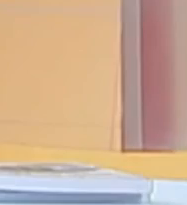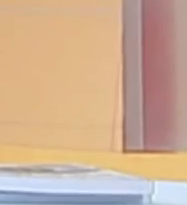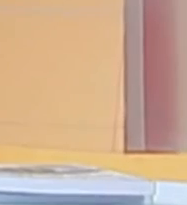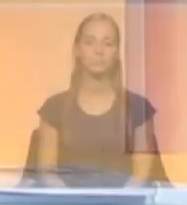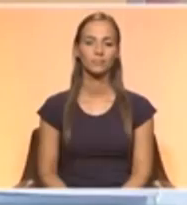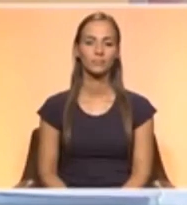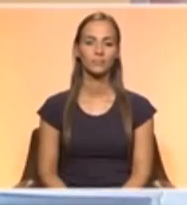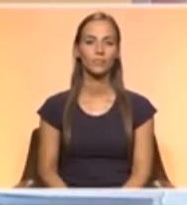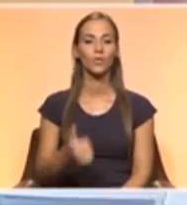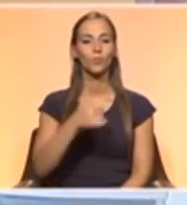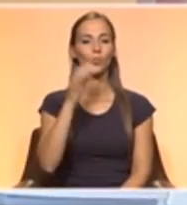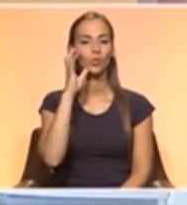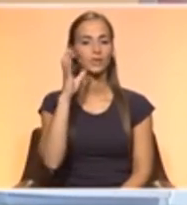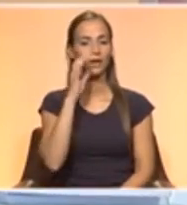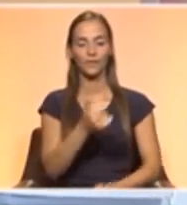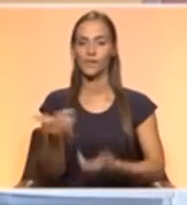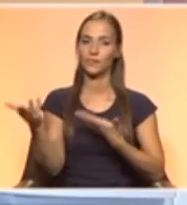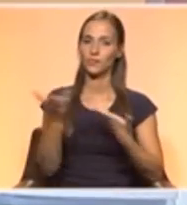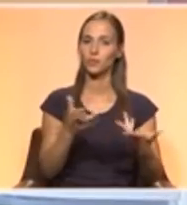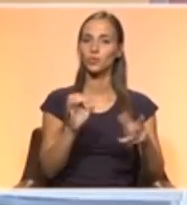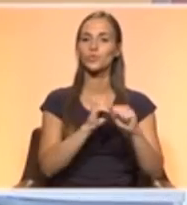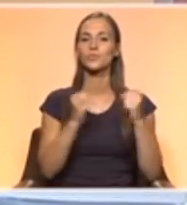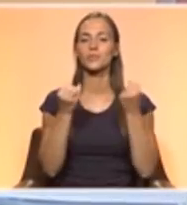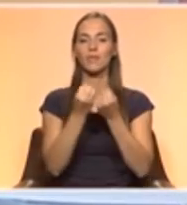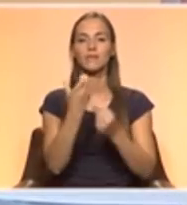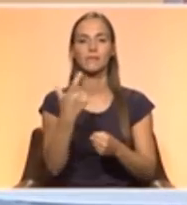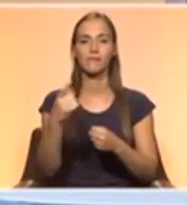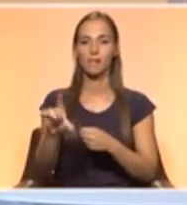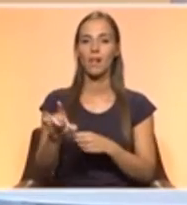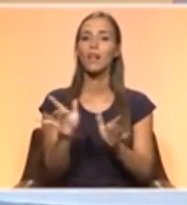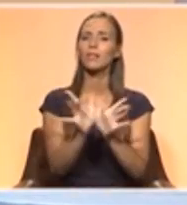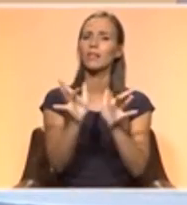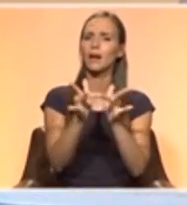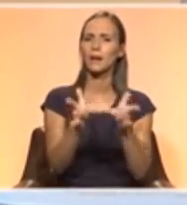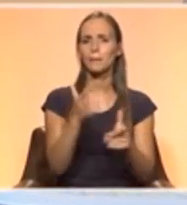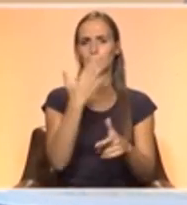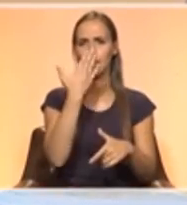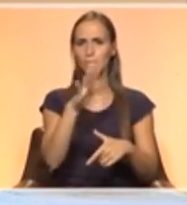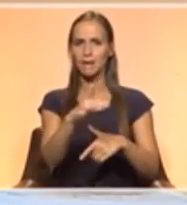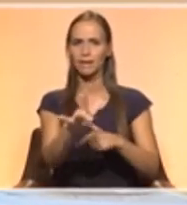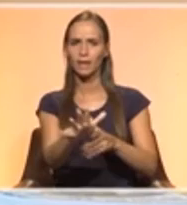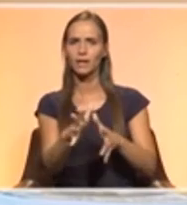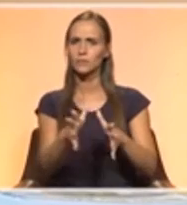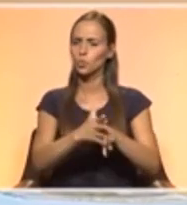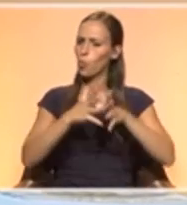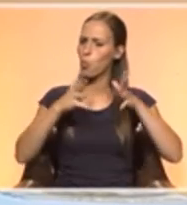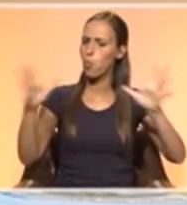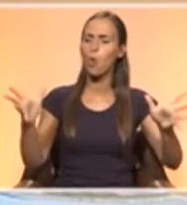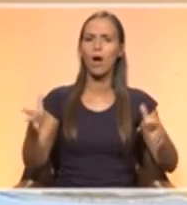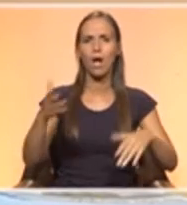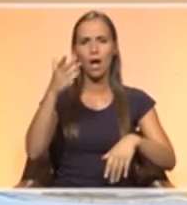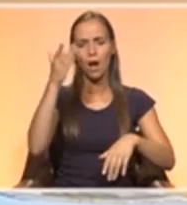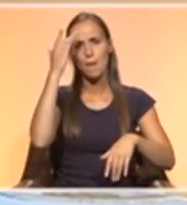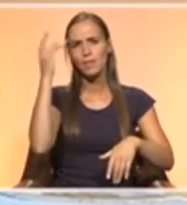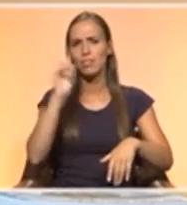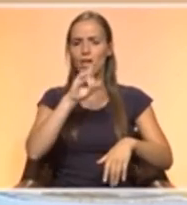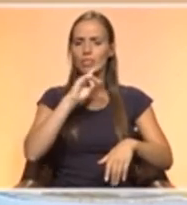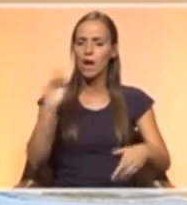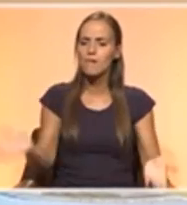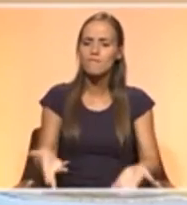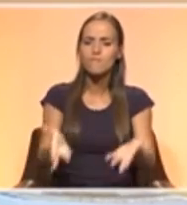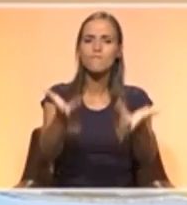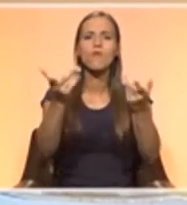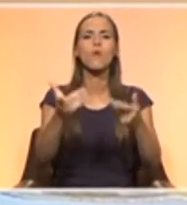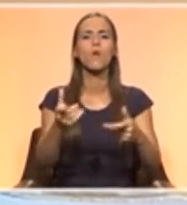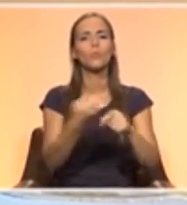Olá boa tarde seja bem-vindo à sociedade civil a internet parece ter uma grande capacidade de promover serviços e produtos